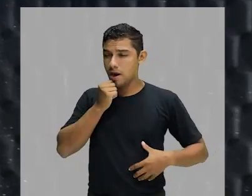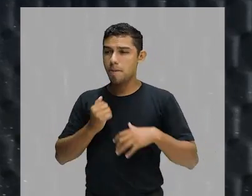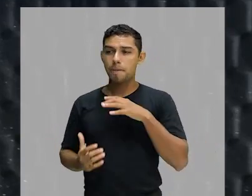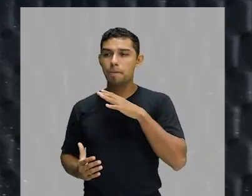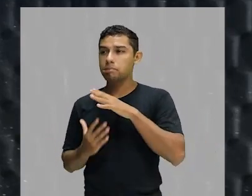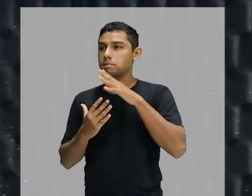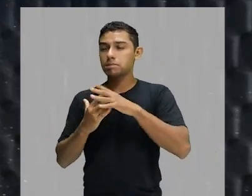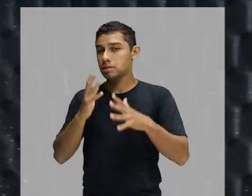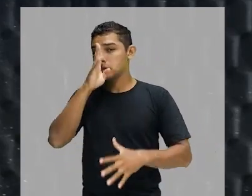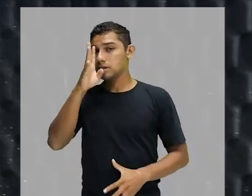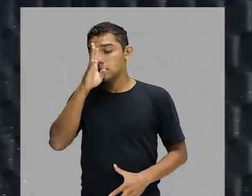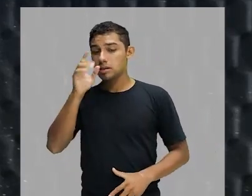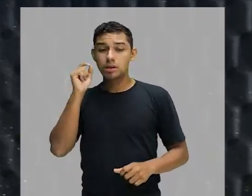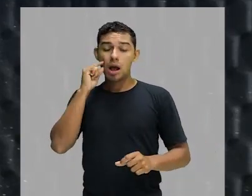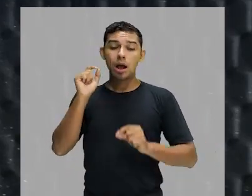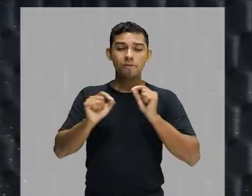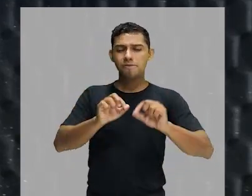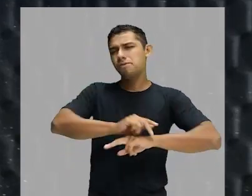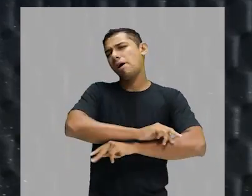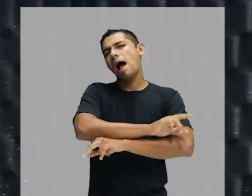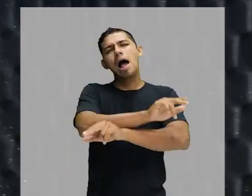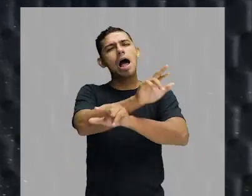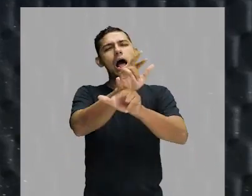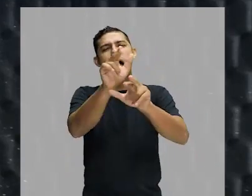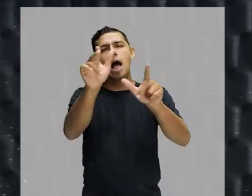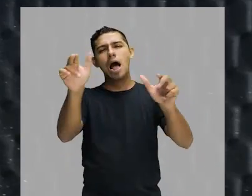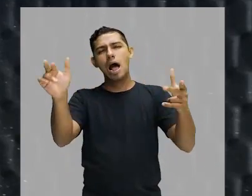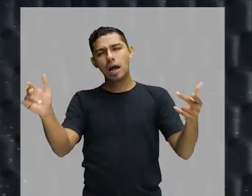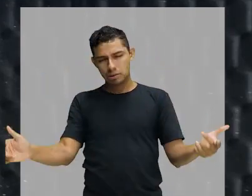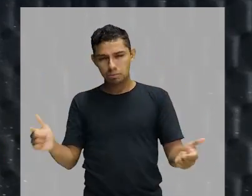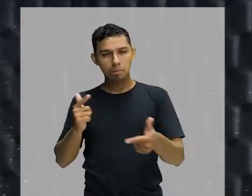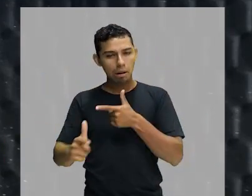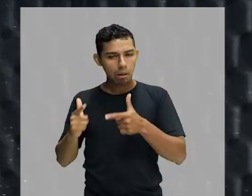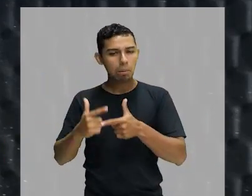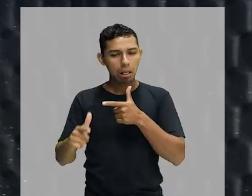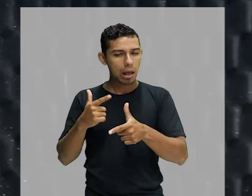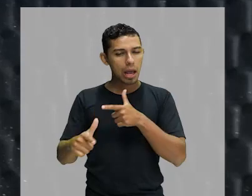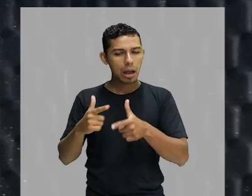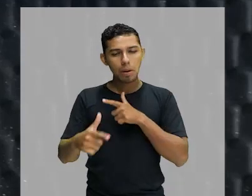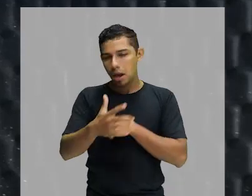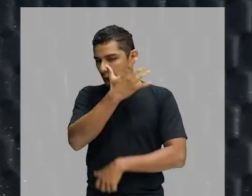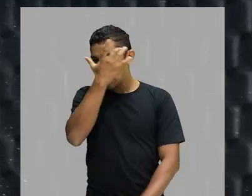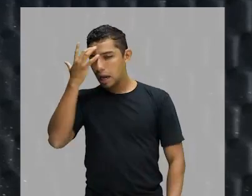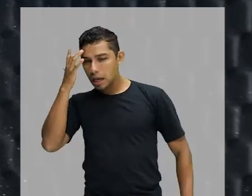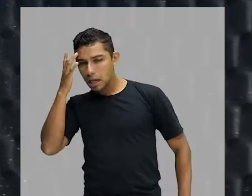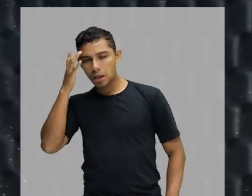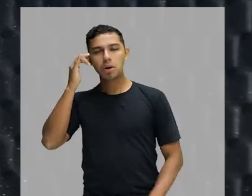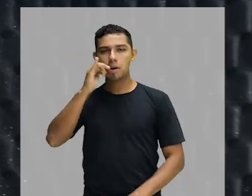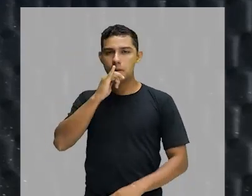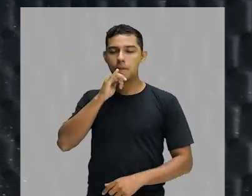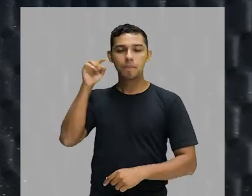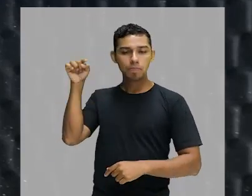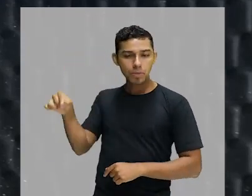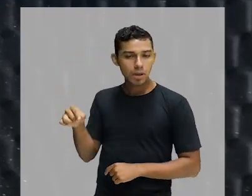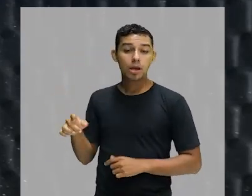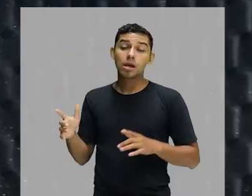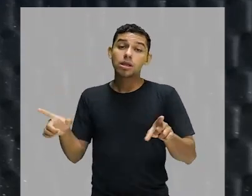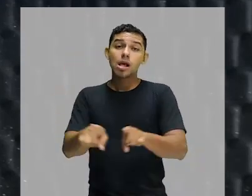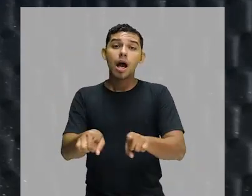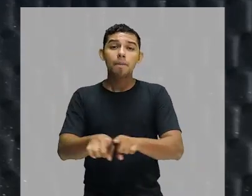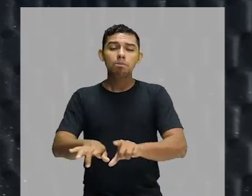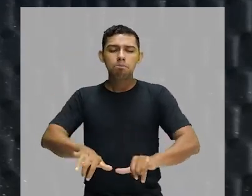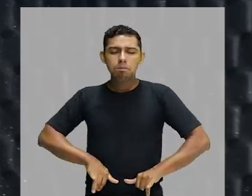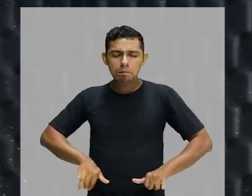sobrecarregando, o que às vezes vai trazer uma série de complicações para a saúde desse atleta, desse indivíduo, além de que ele pode sofrer